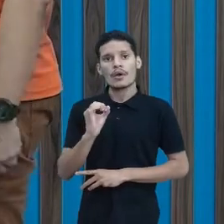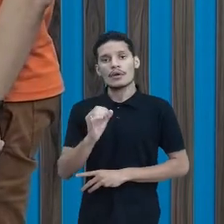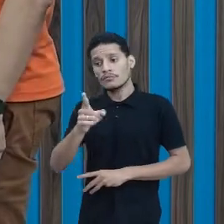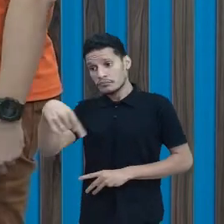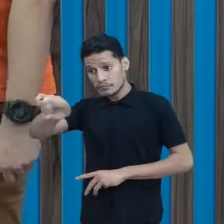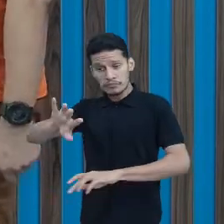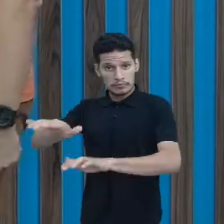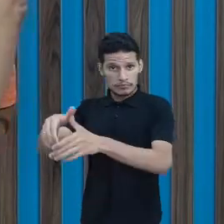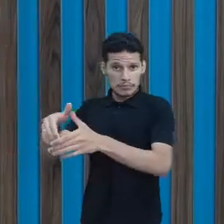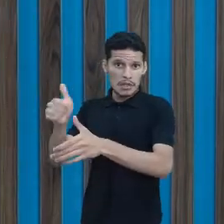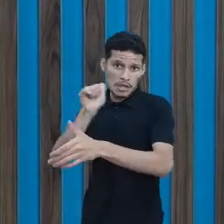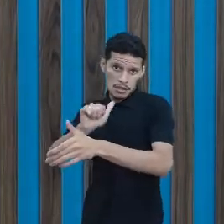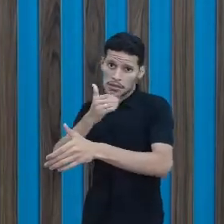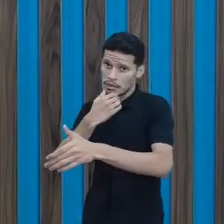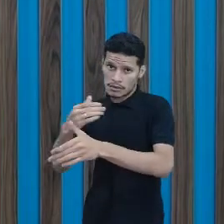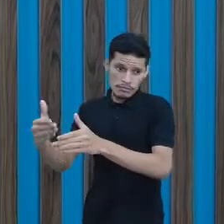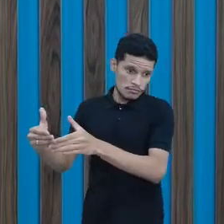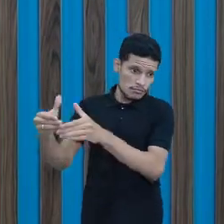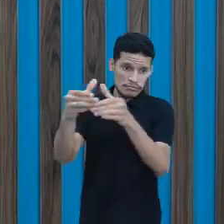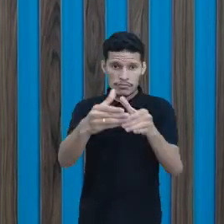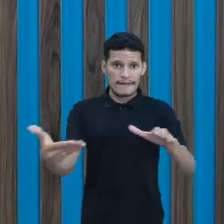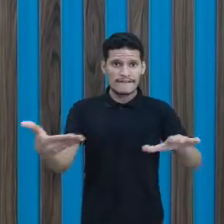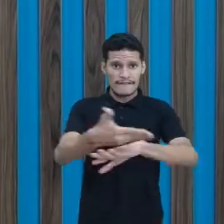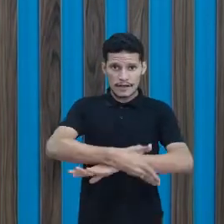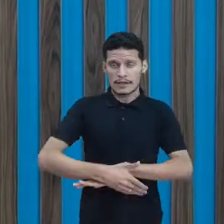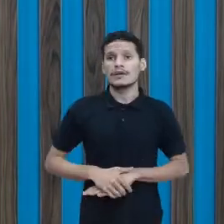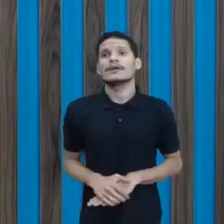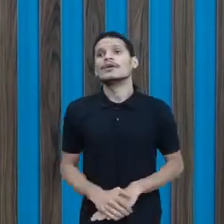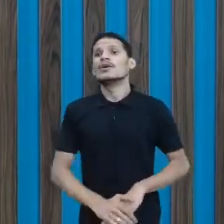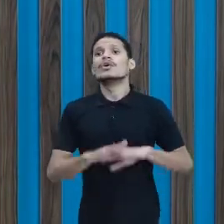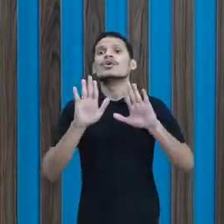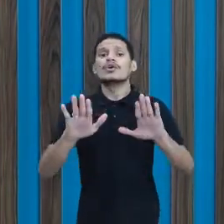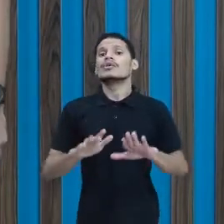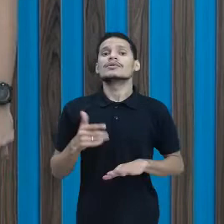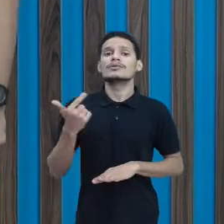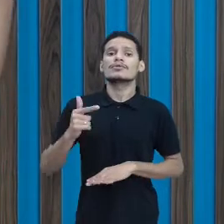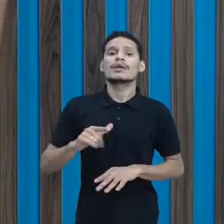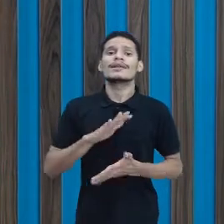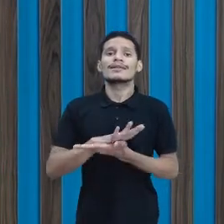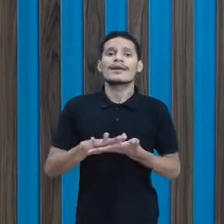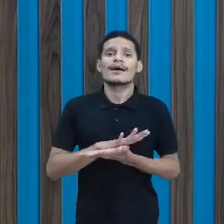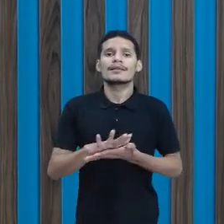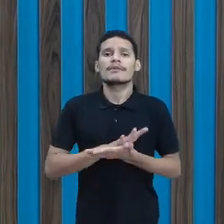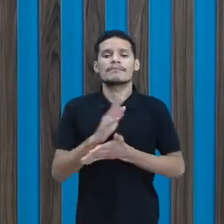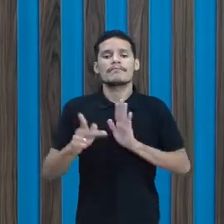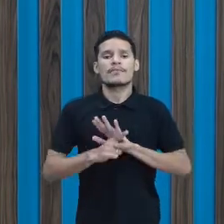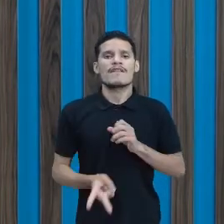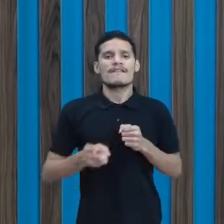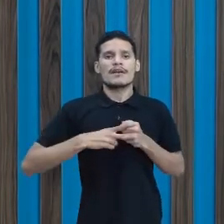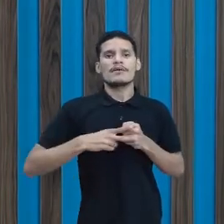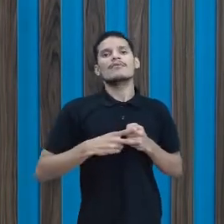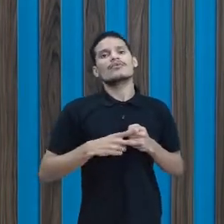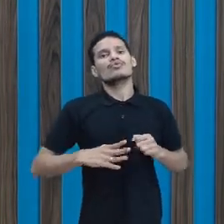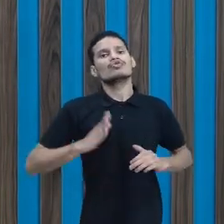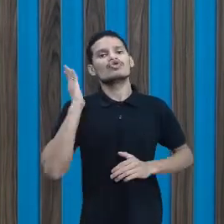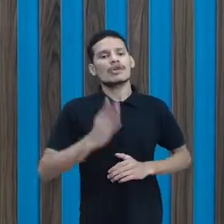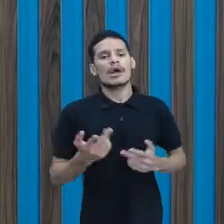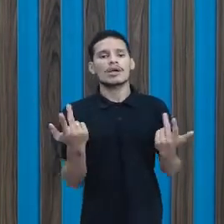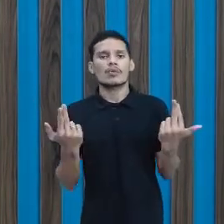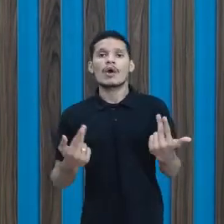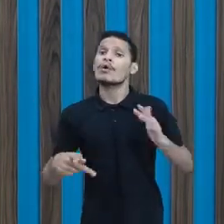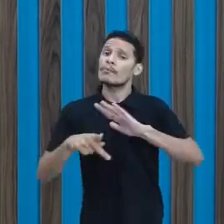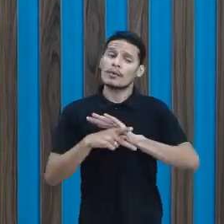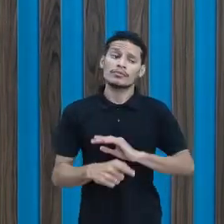go. Tá? Então, um detalhe aqui, pessoal. Não tem conjugação em inglês, é go para todo mundo, é o verbo igual para todo mundo, a não ser para os